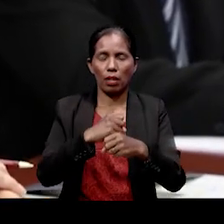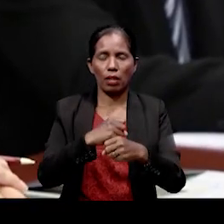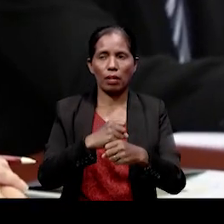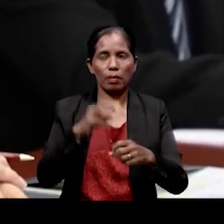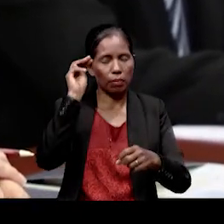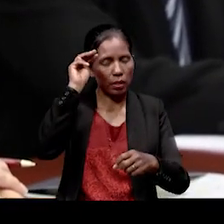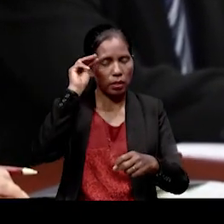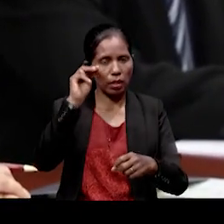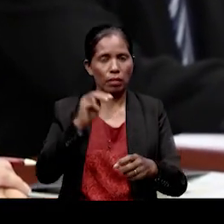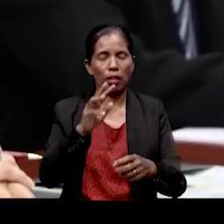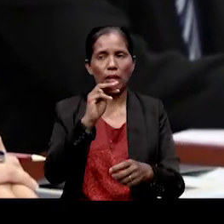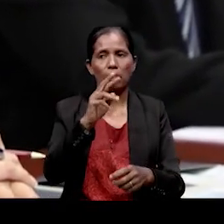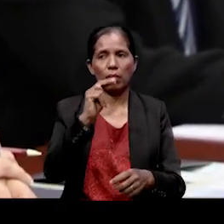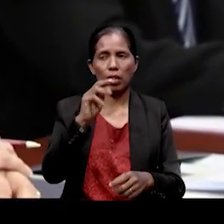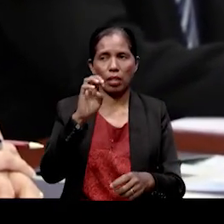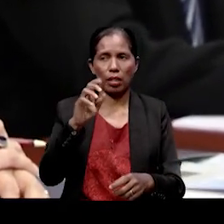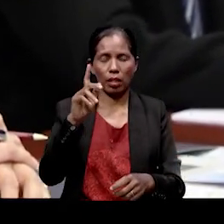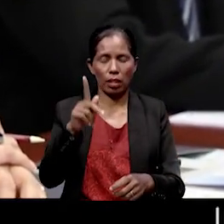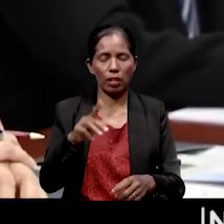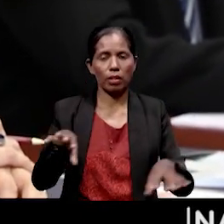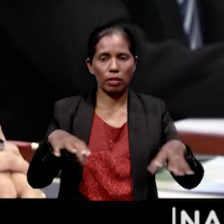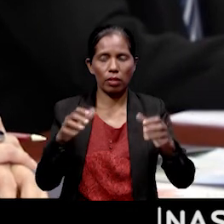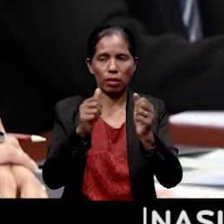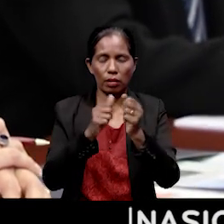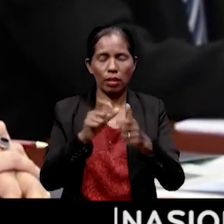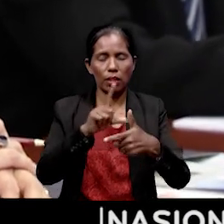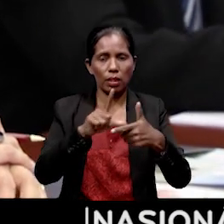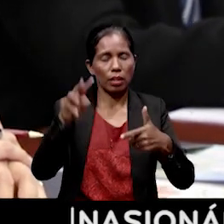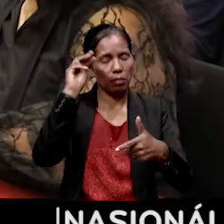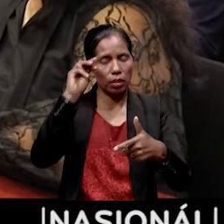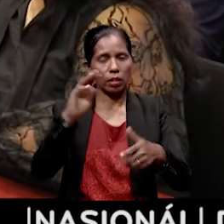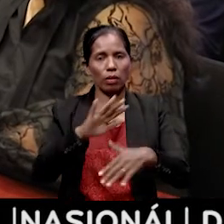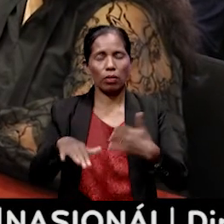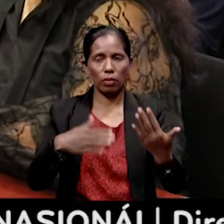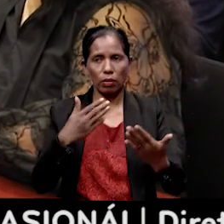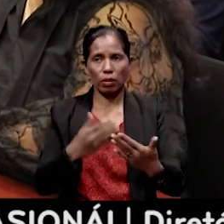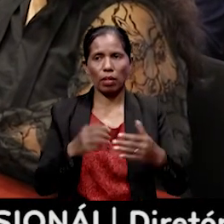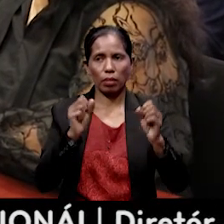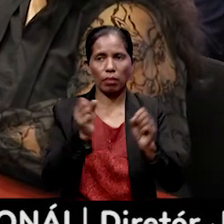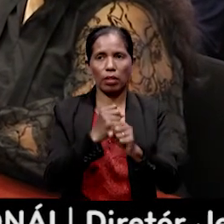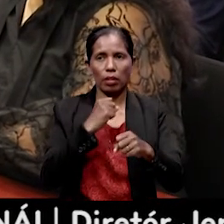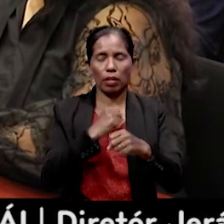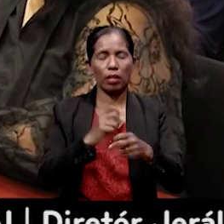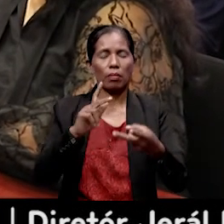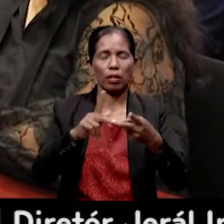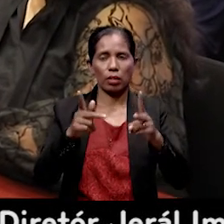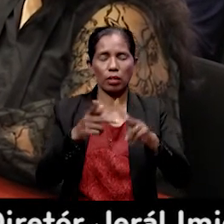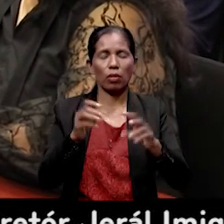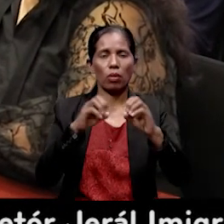Ministério Negócios Estrangeiros na Cooperação, se coordena com linhas ministeriais relevantes, ato belejalo parceria com a